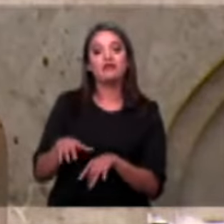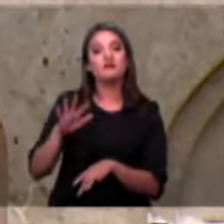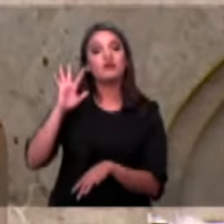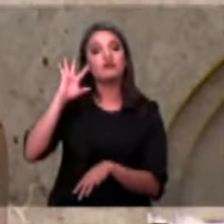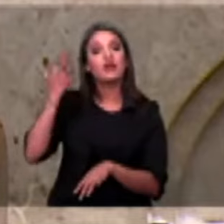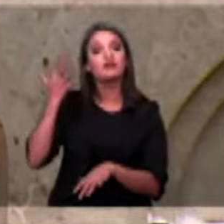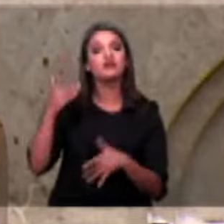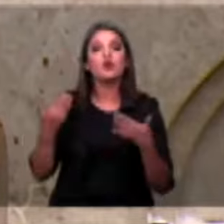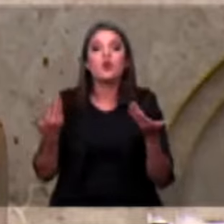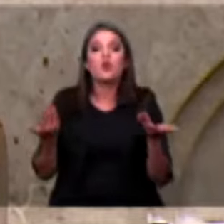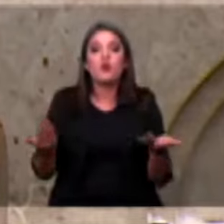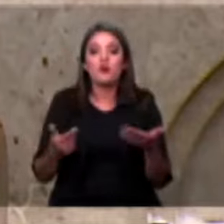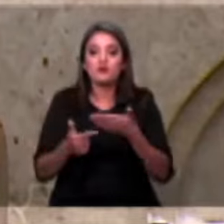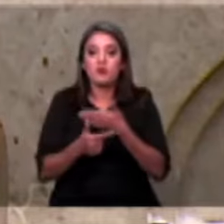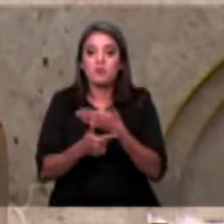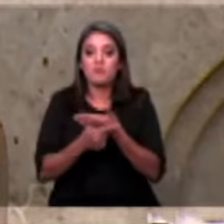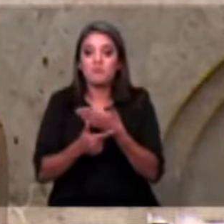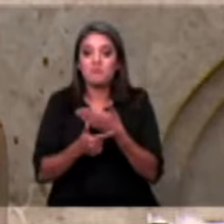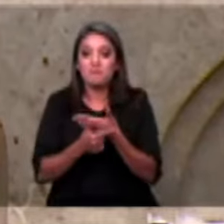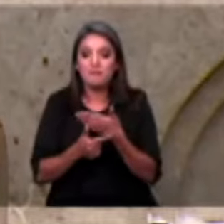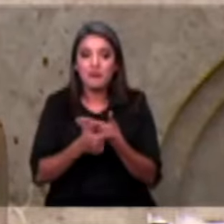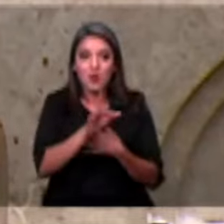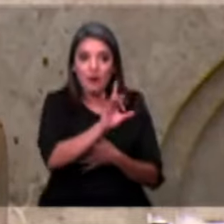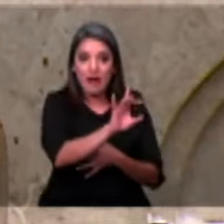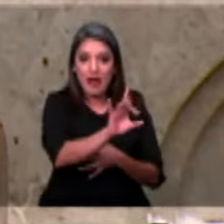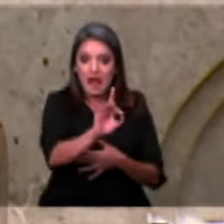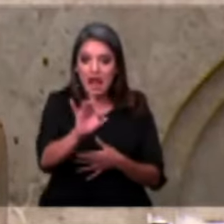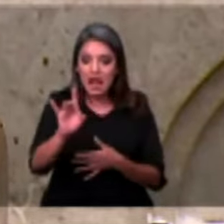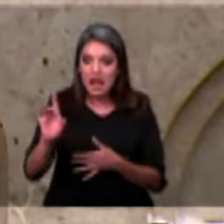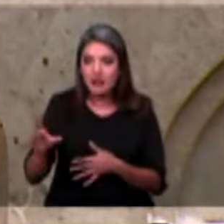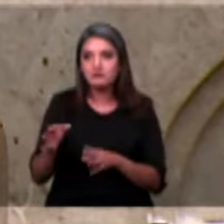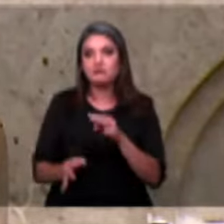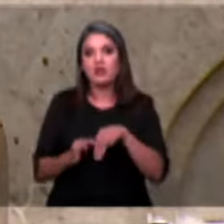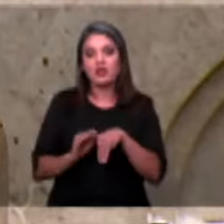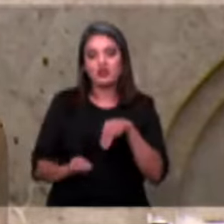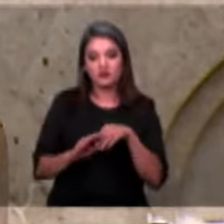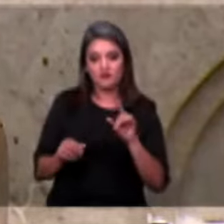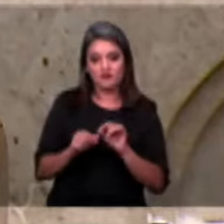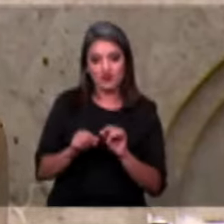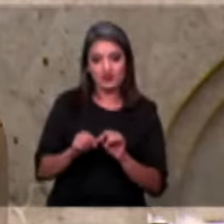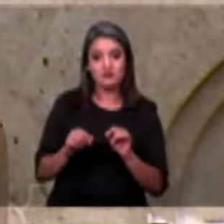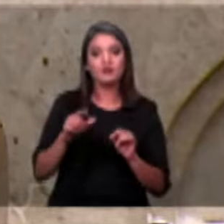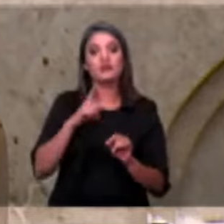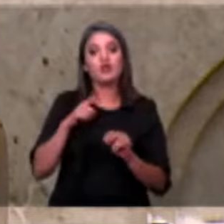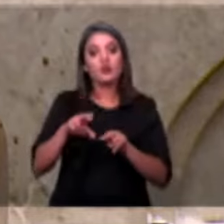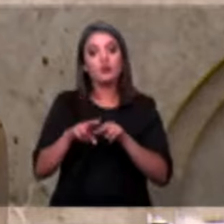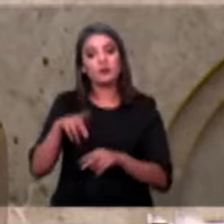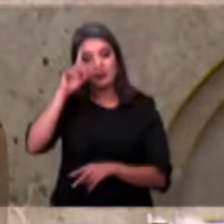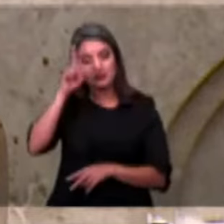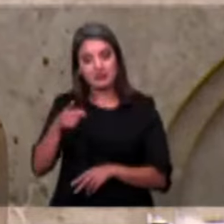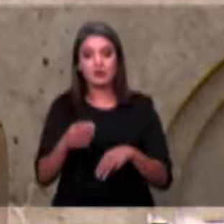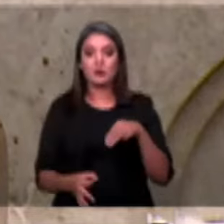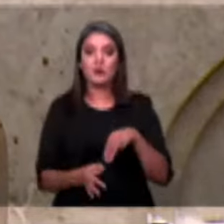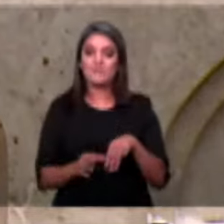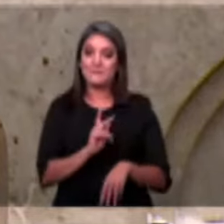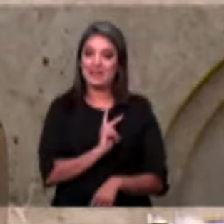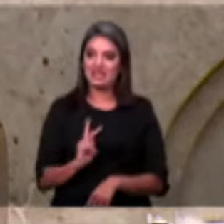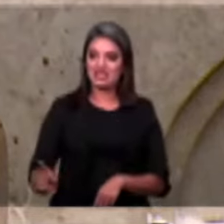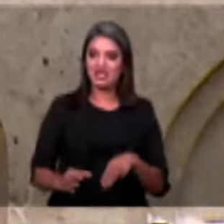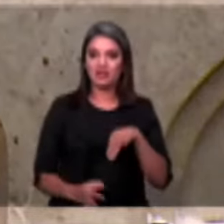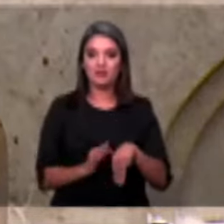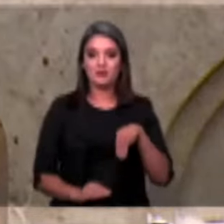do tribunal por delegação do eminente ministro César Peluso, à época